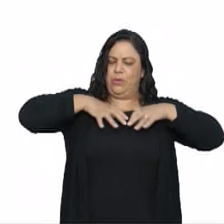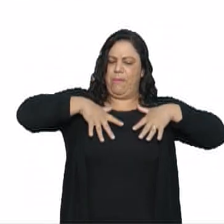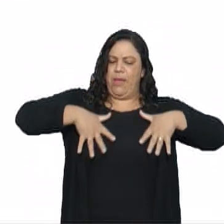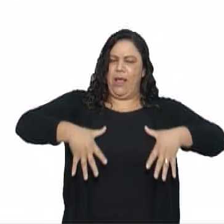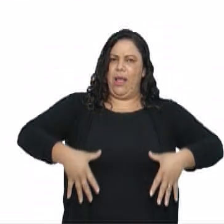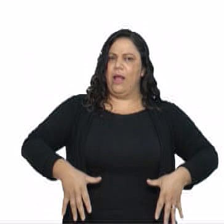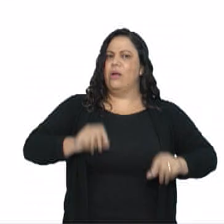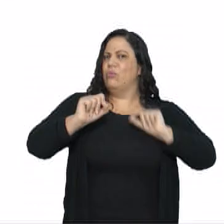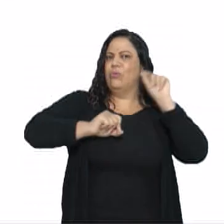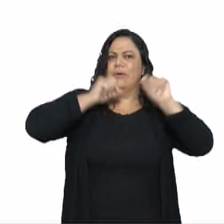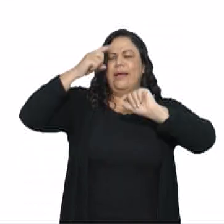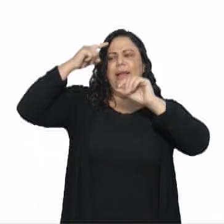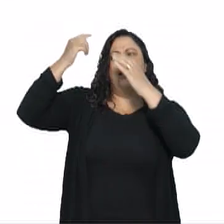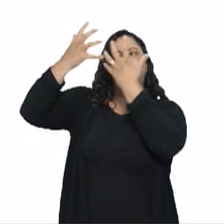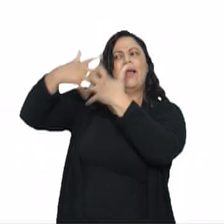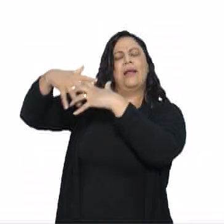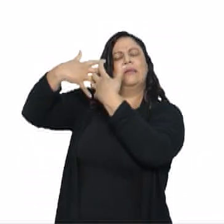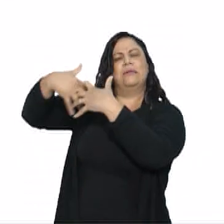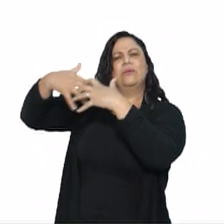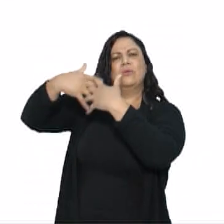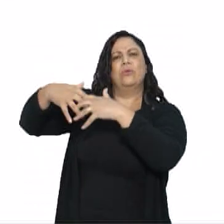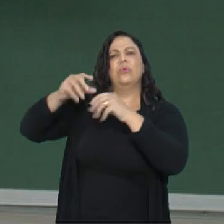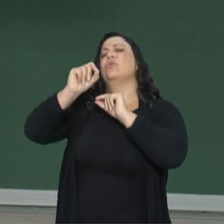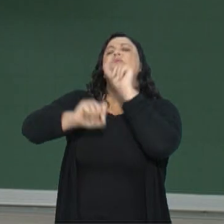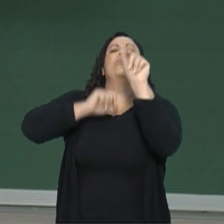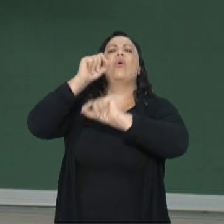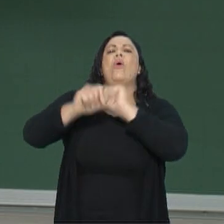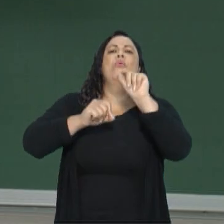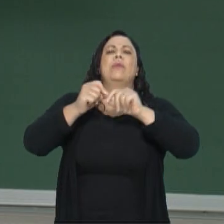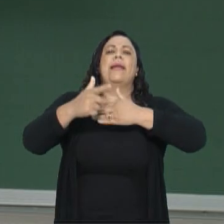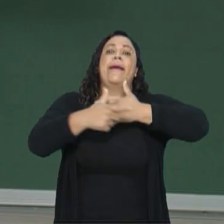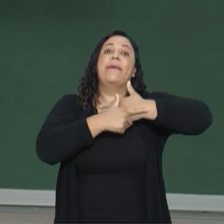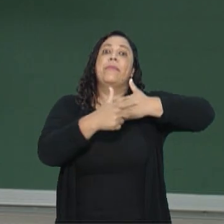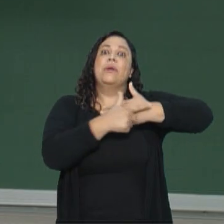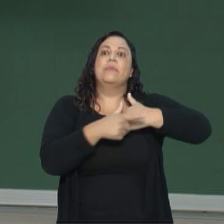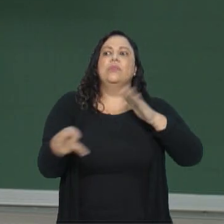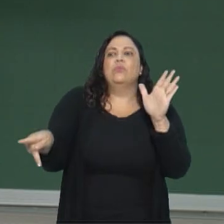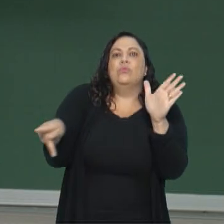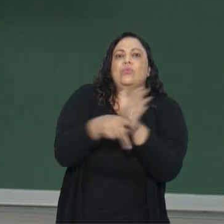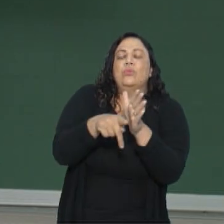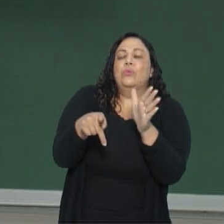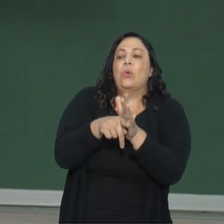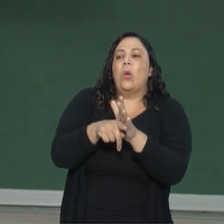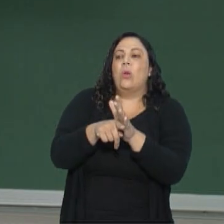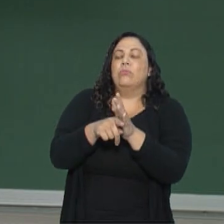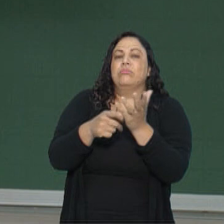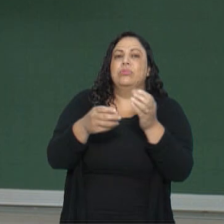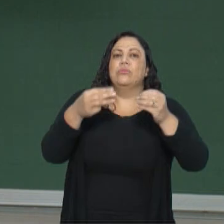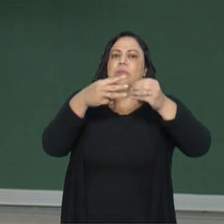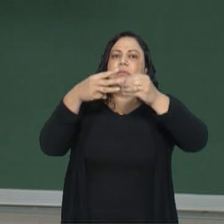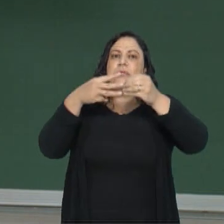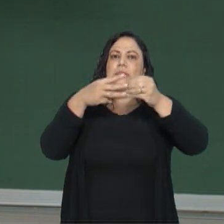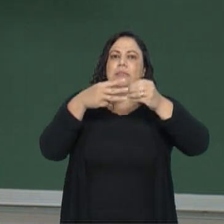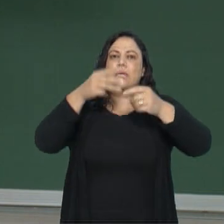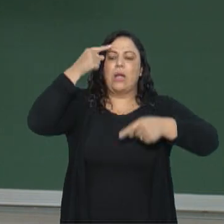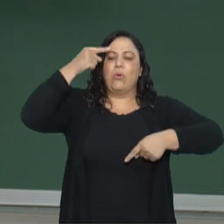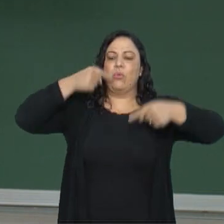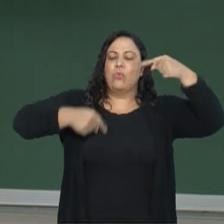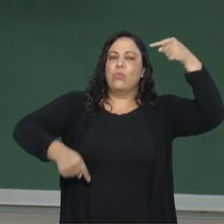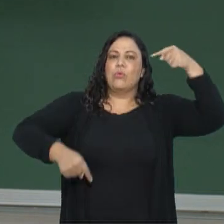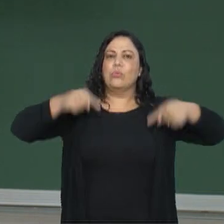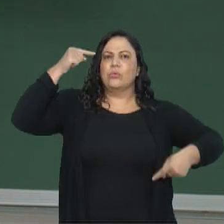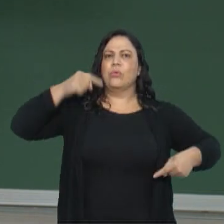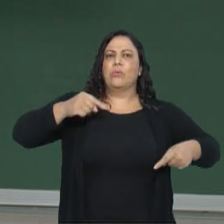a função que ela desempenha. Qual que é o papel dessa célula no nosso corpo? Então, o neurônio